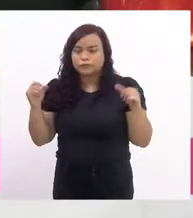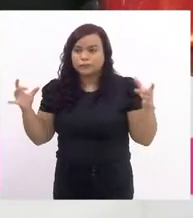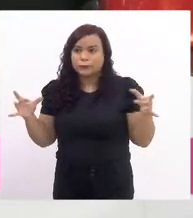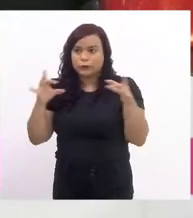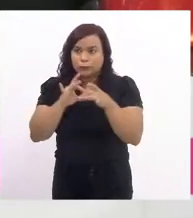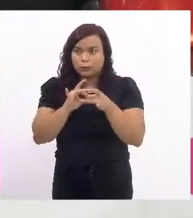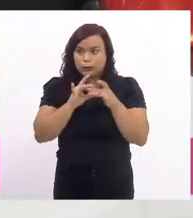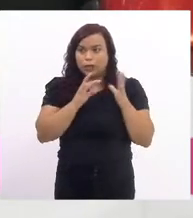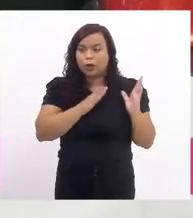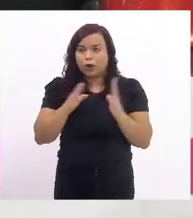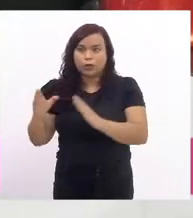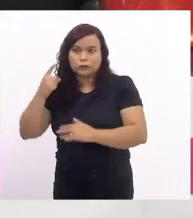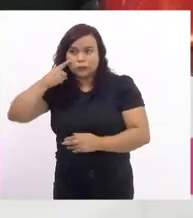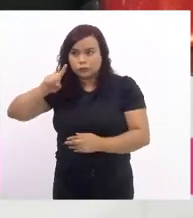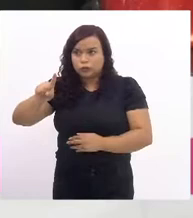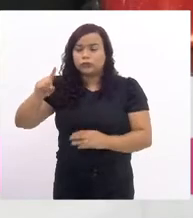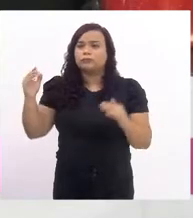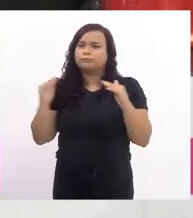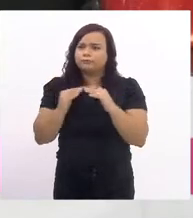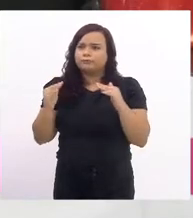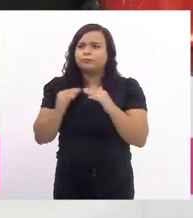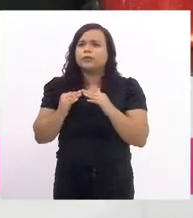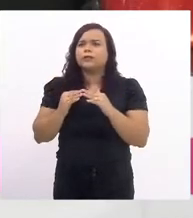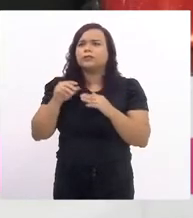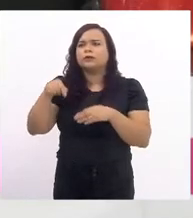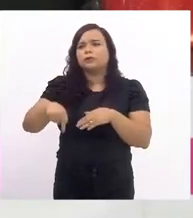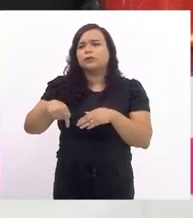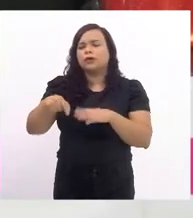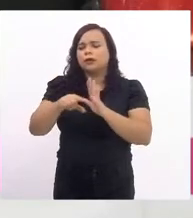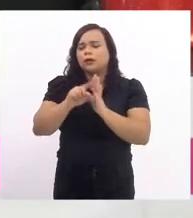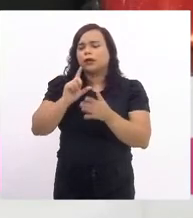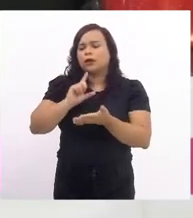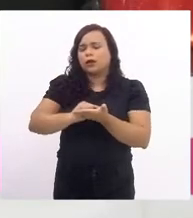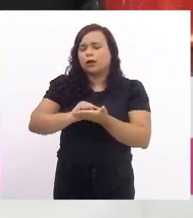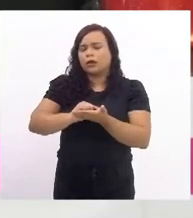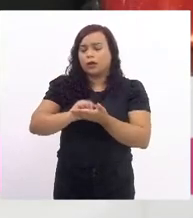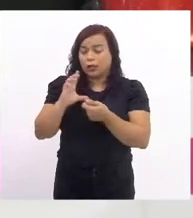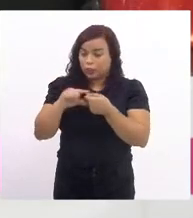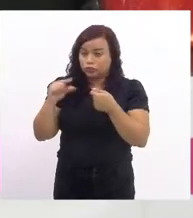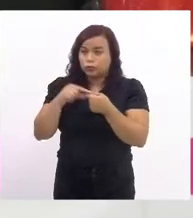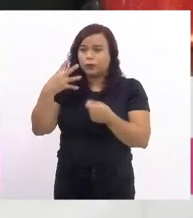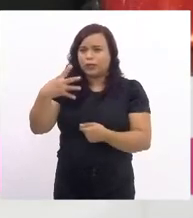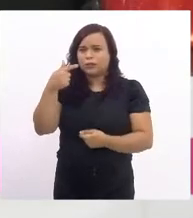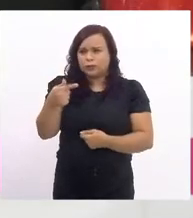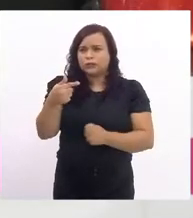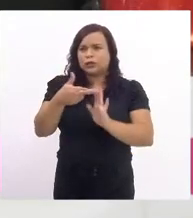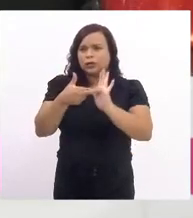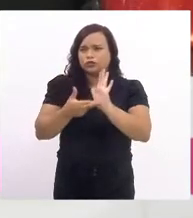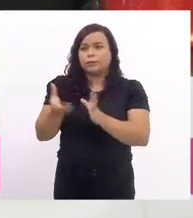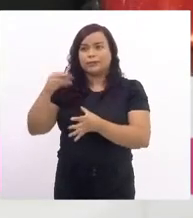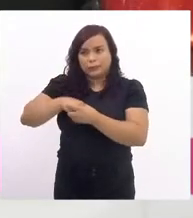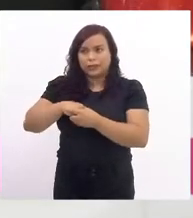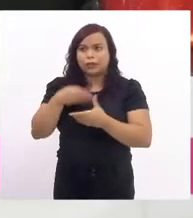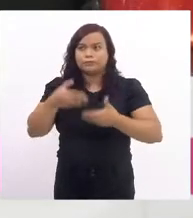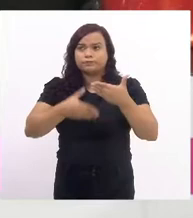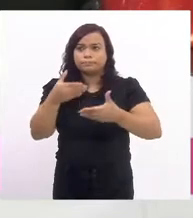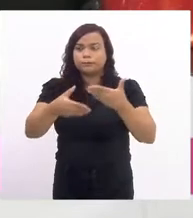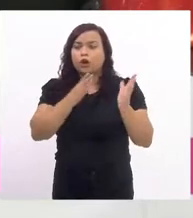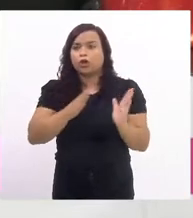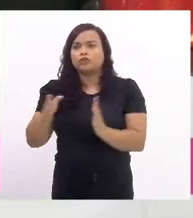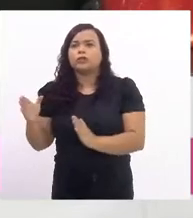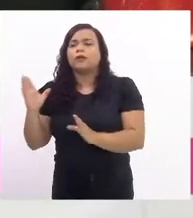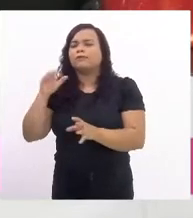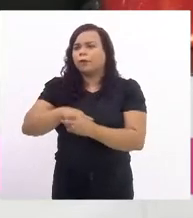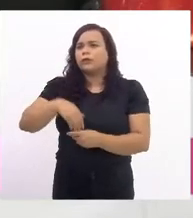na ordem do dia, de acordo com o inciso terceiro do artigo 47 do regimento interno, em tramitação ordinária, em votação, em segunda